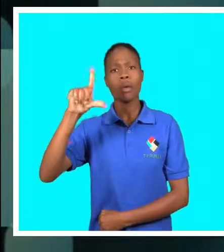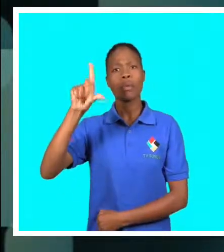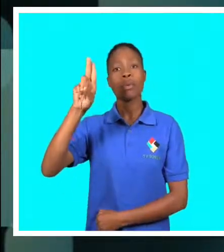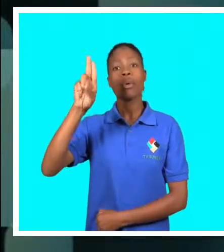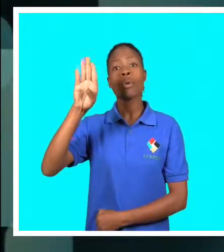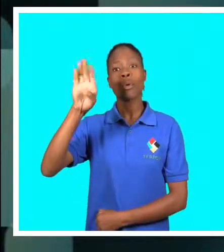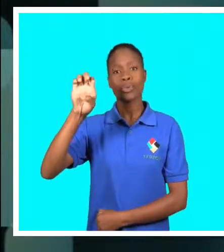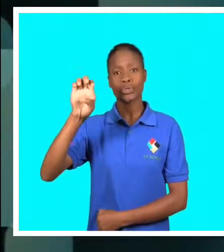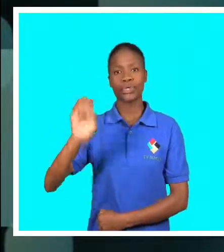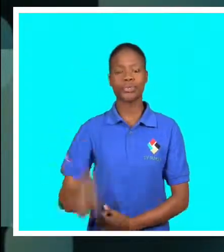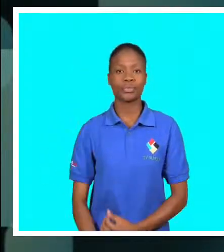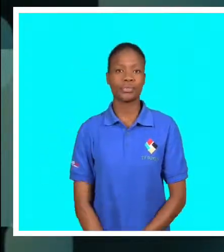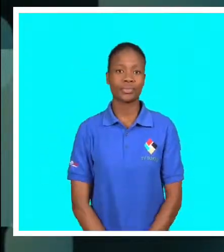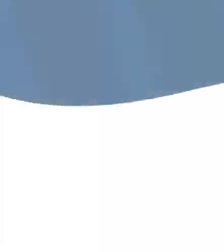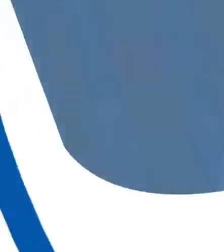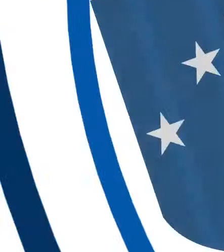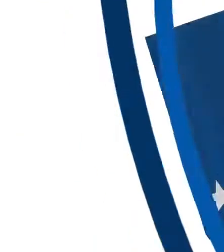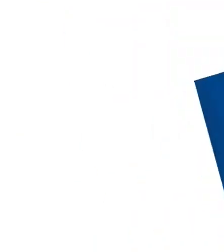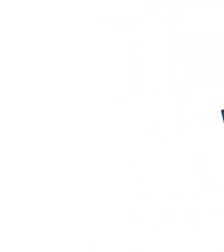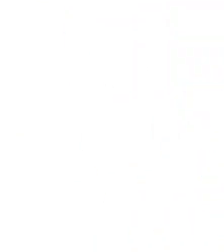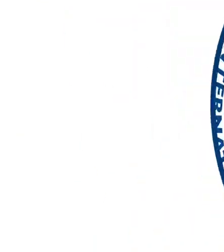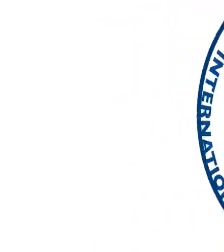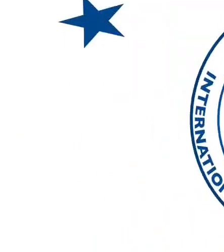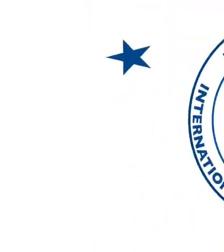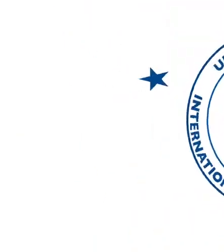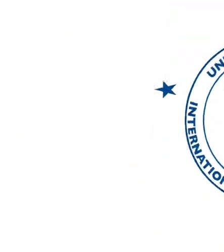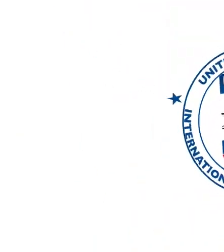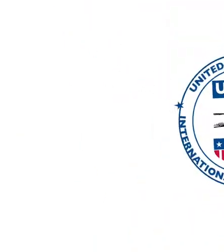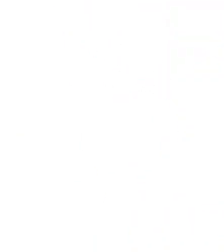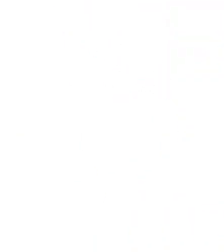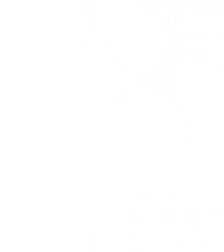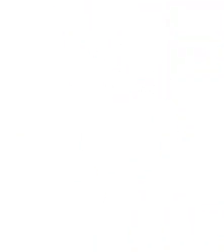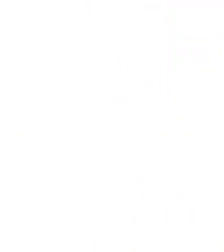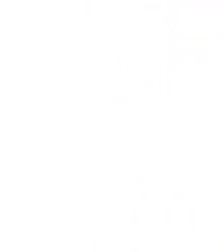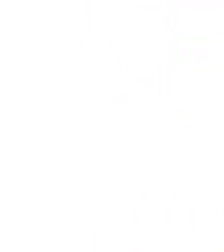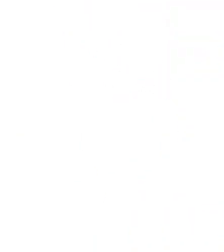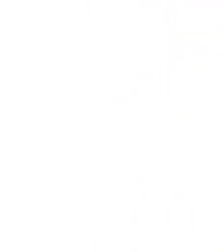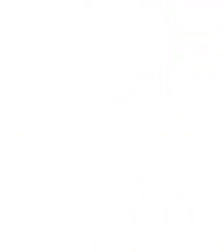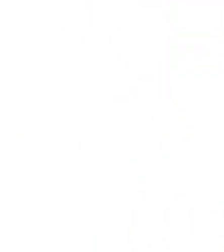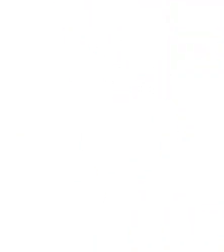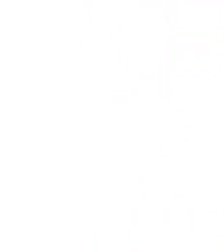Tem 56 atletas A Associação Aeroclube para